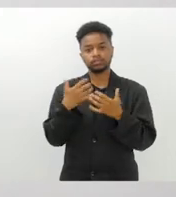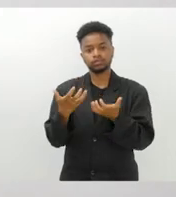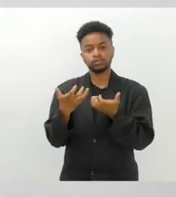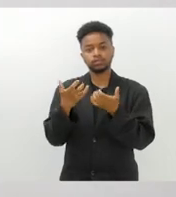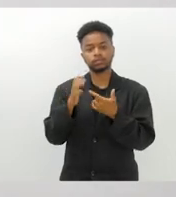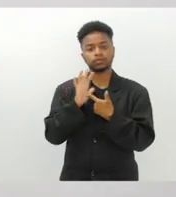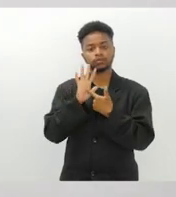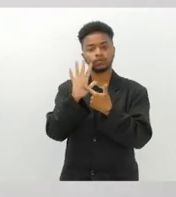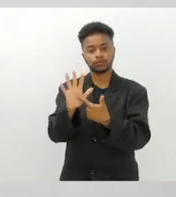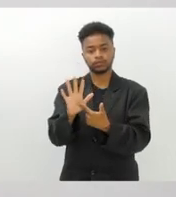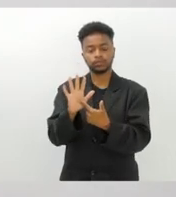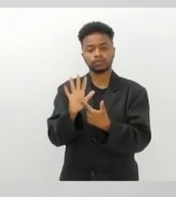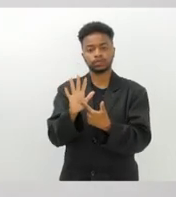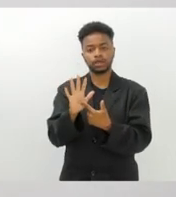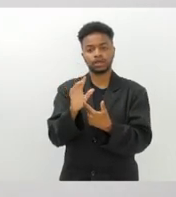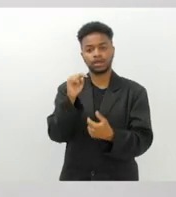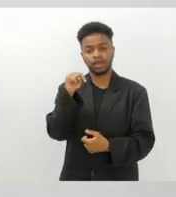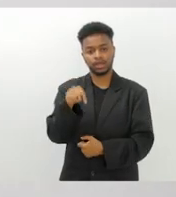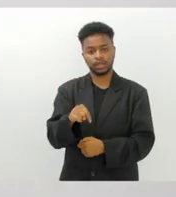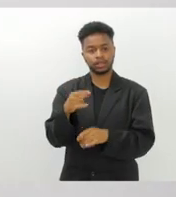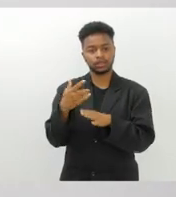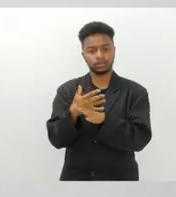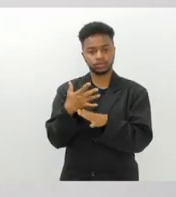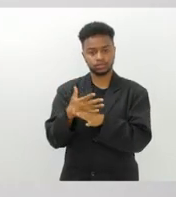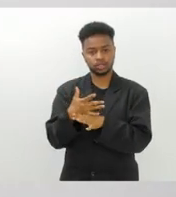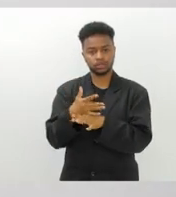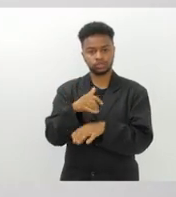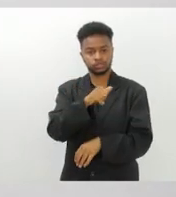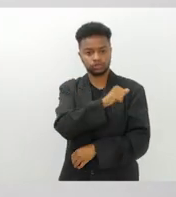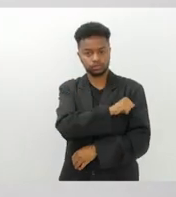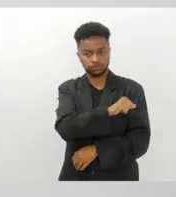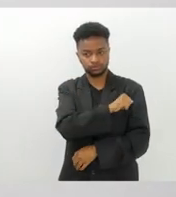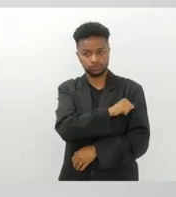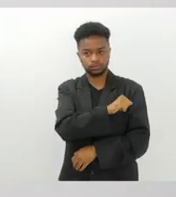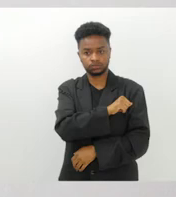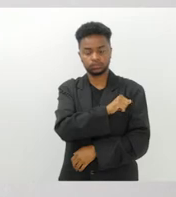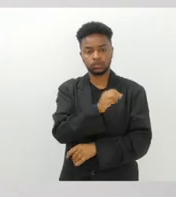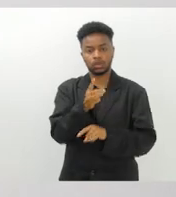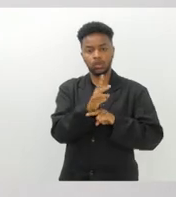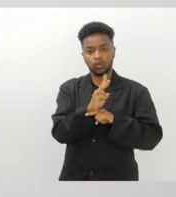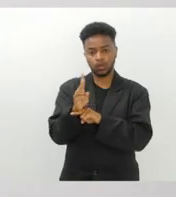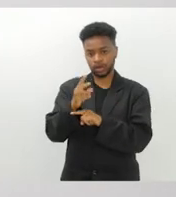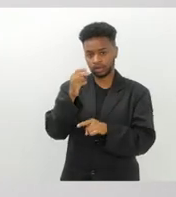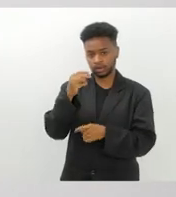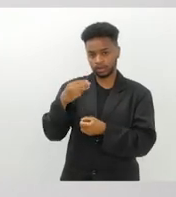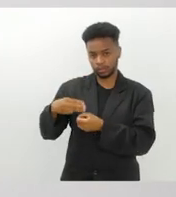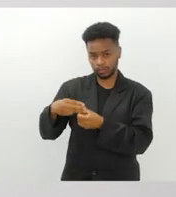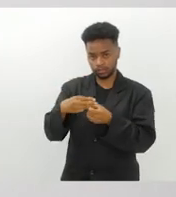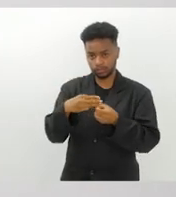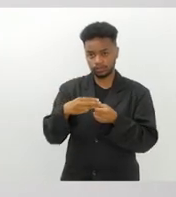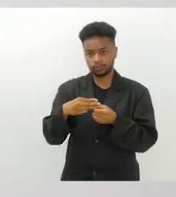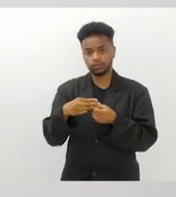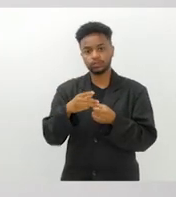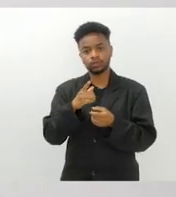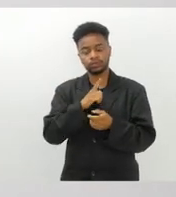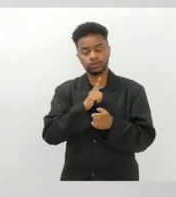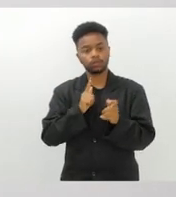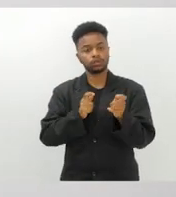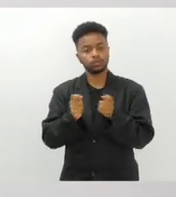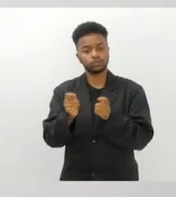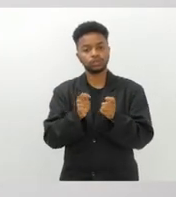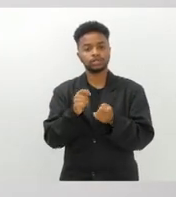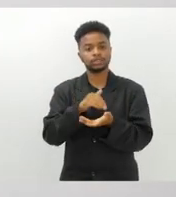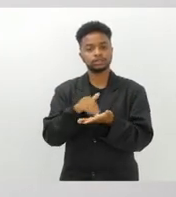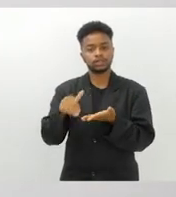que aqui na cidade do Rio de Janeiro, a Guarda Municipal ela é gerida pela Secretaria Municipal de